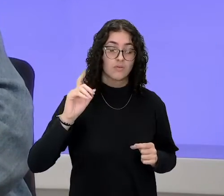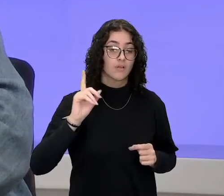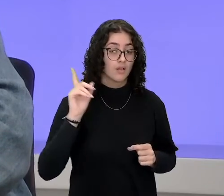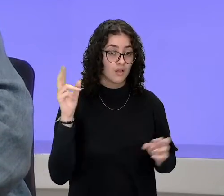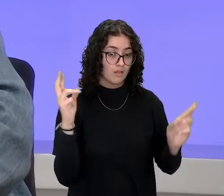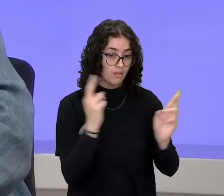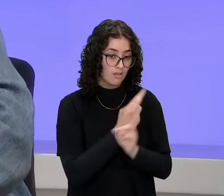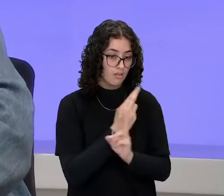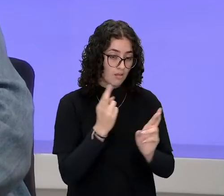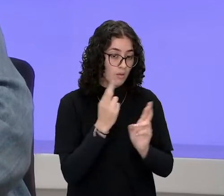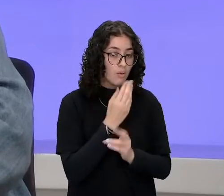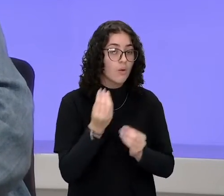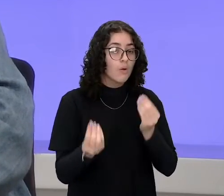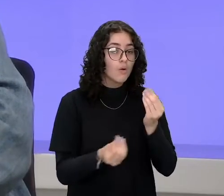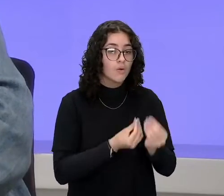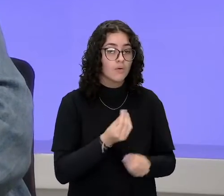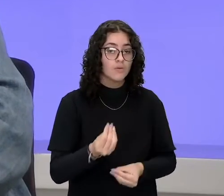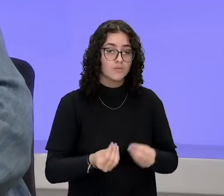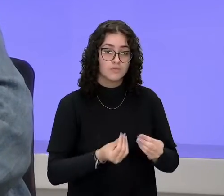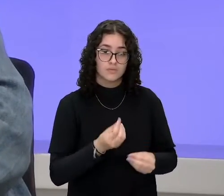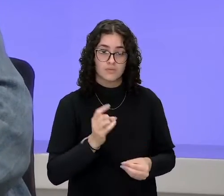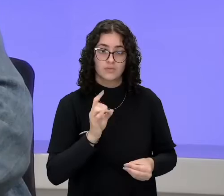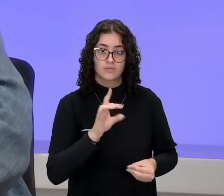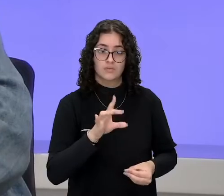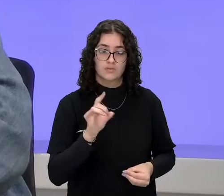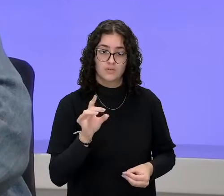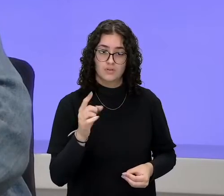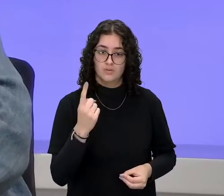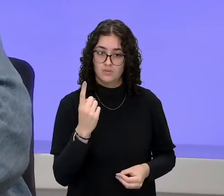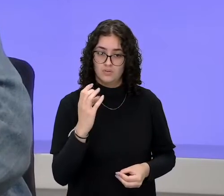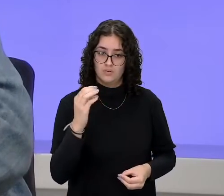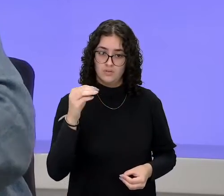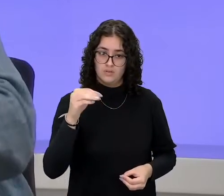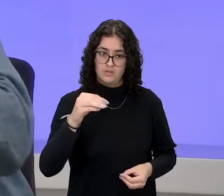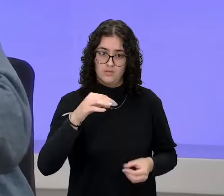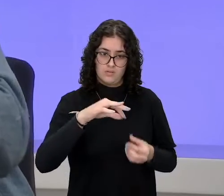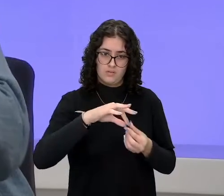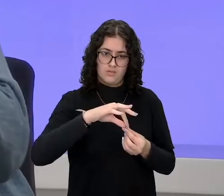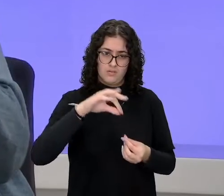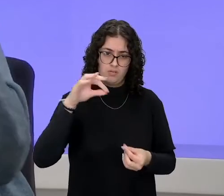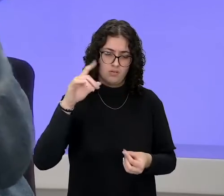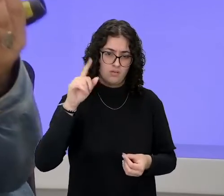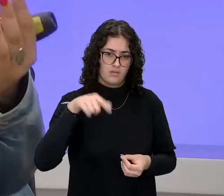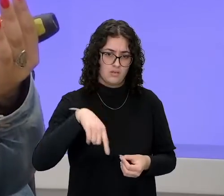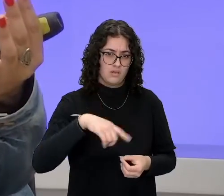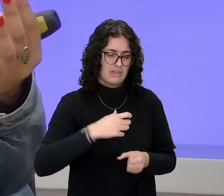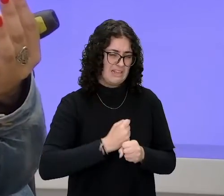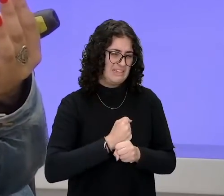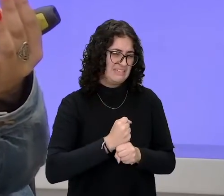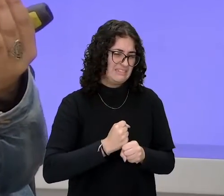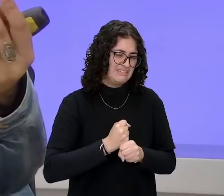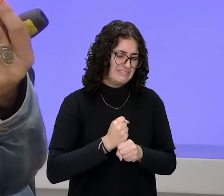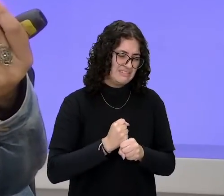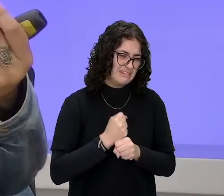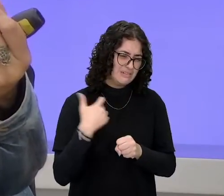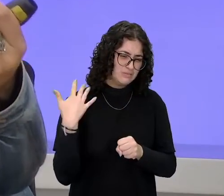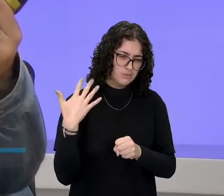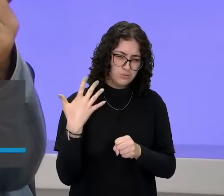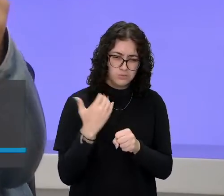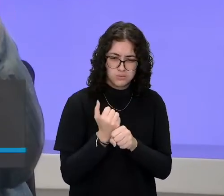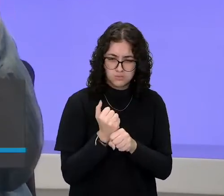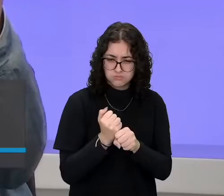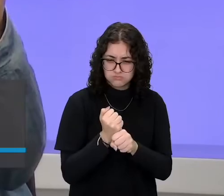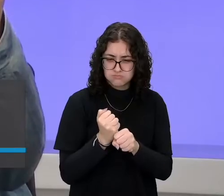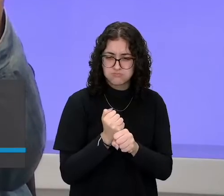relação para ser formado cada 1 centímetro de estalactite são de milhares de anos aí que a gente está